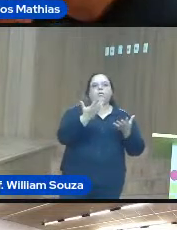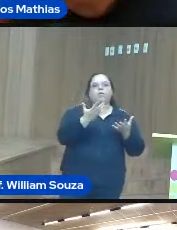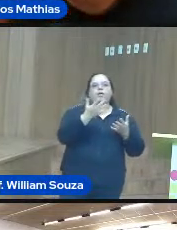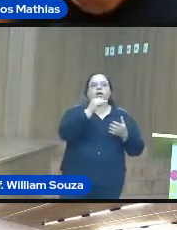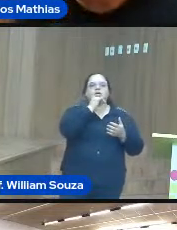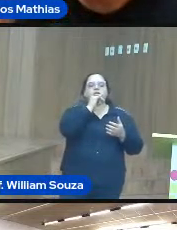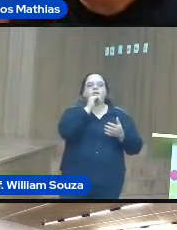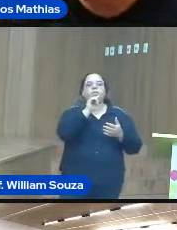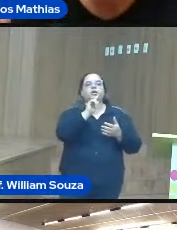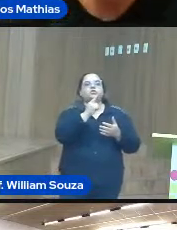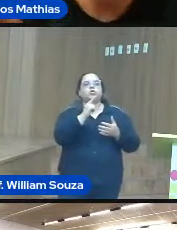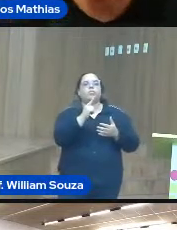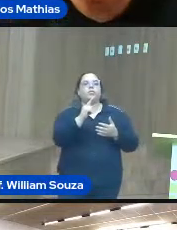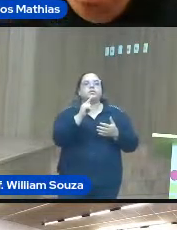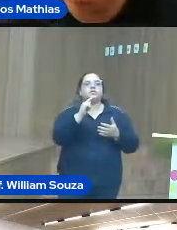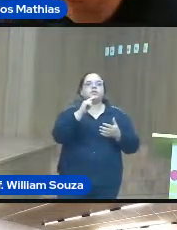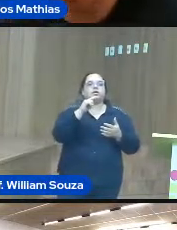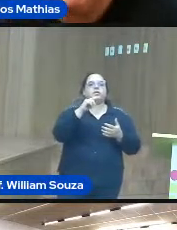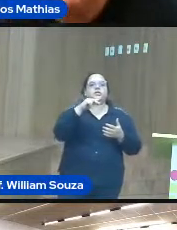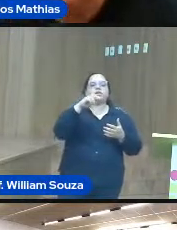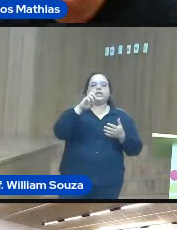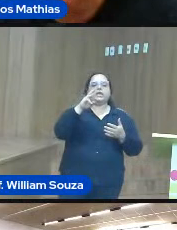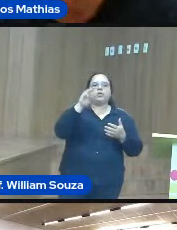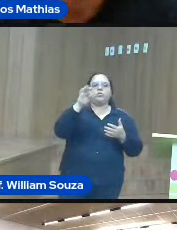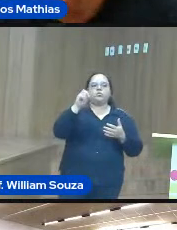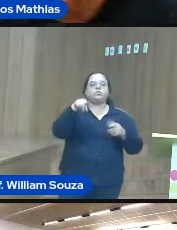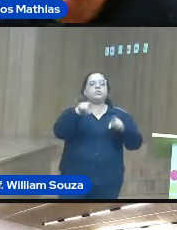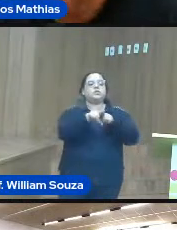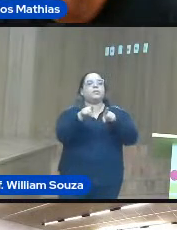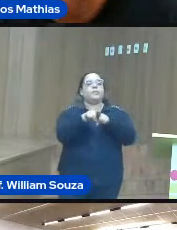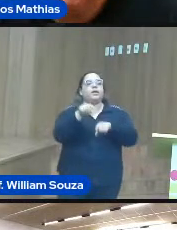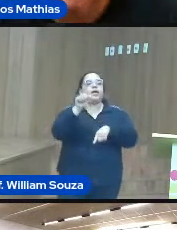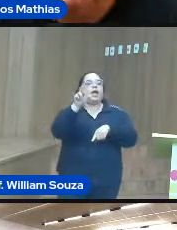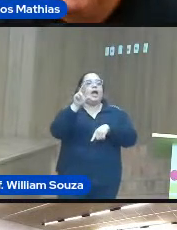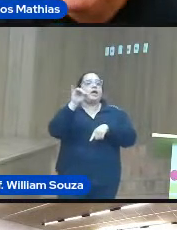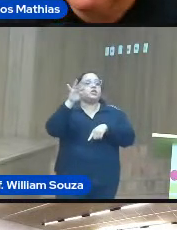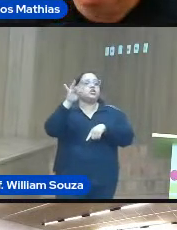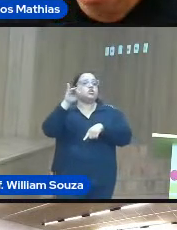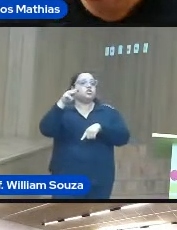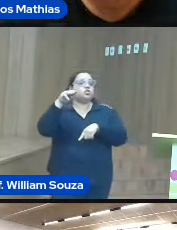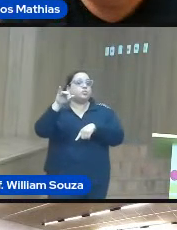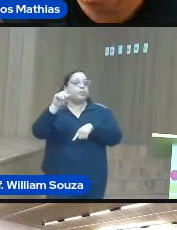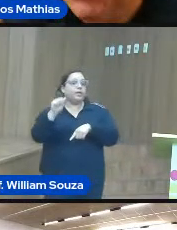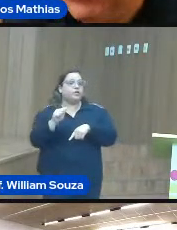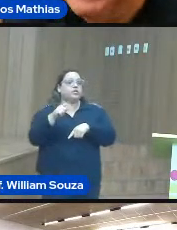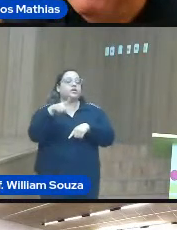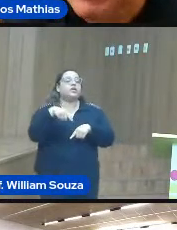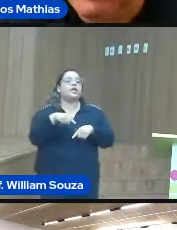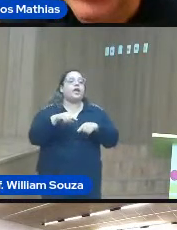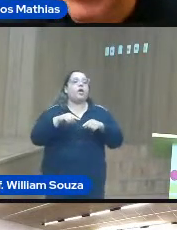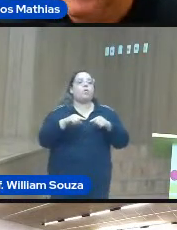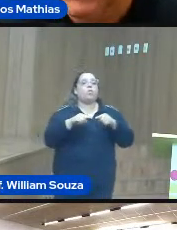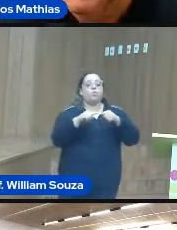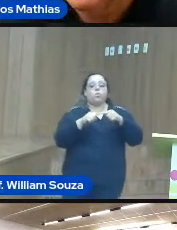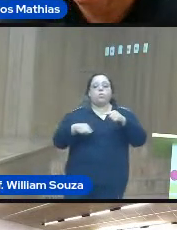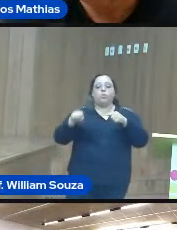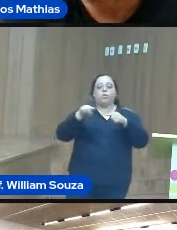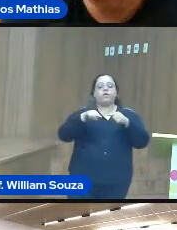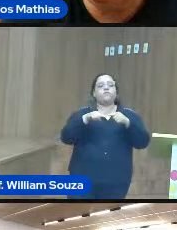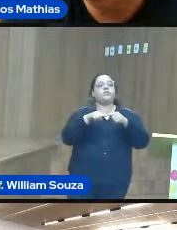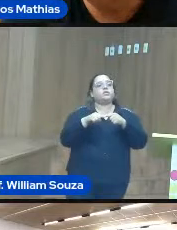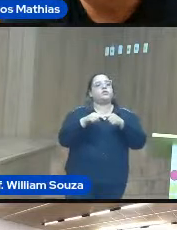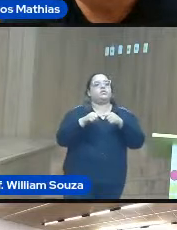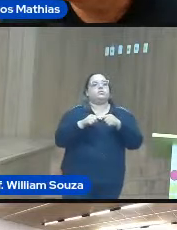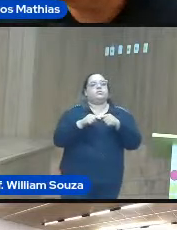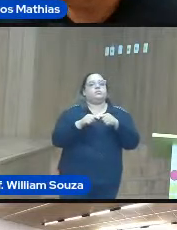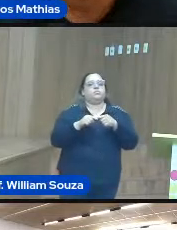exemplo, ou até aritmética envolvendo o infinito, por exemplo, nos trabalhos de Cantor.